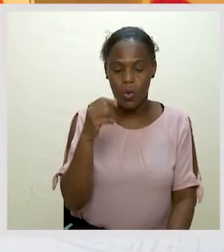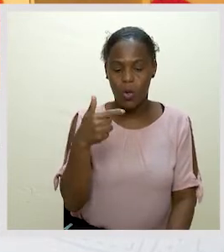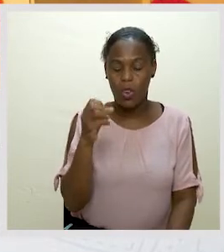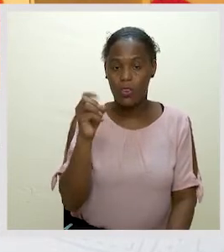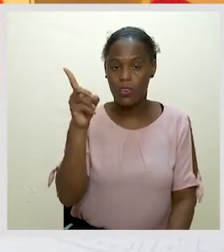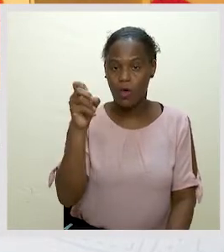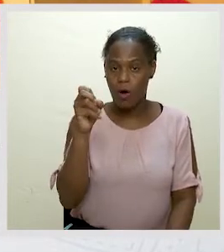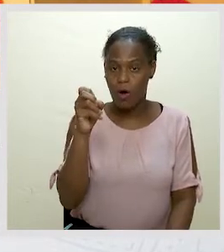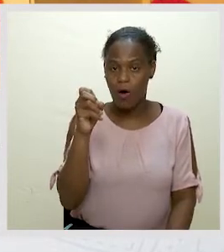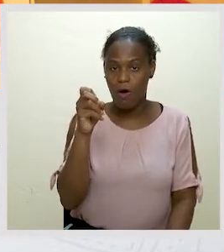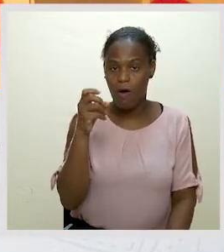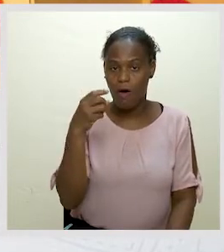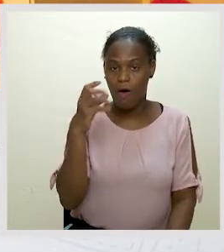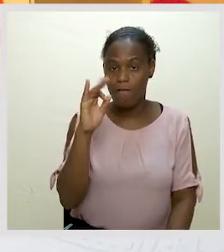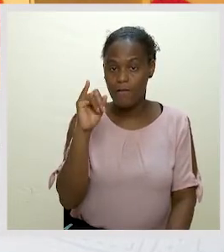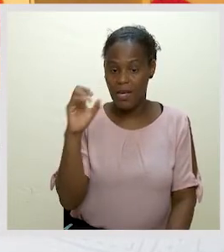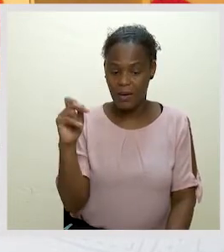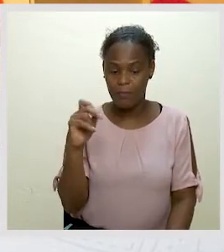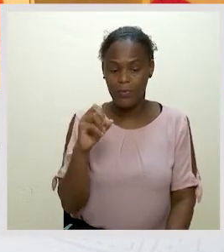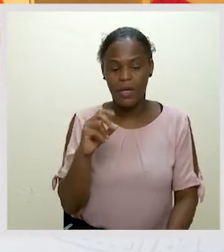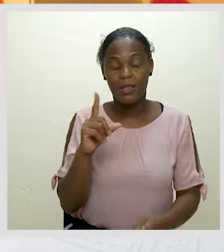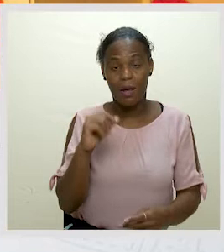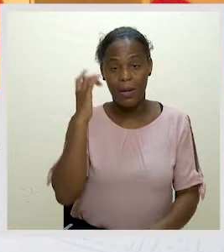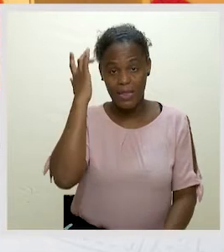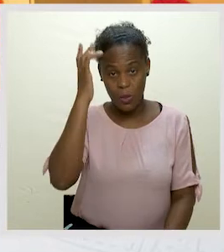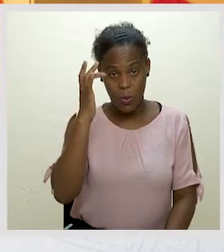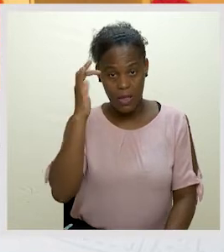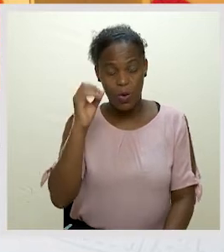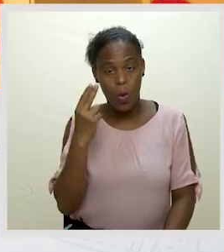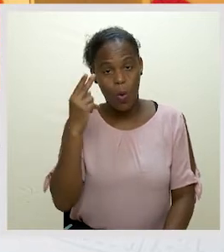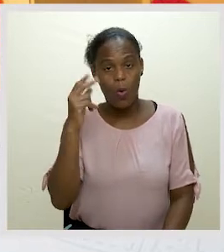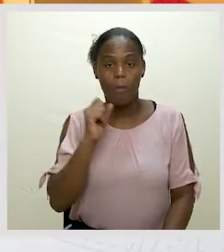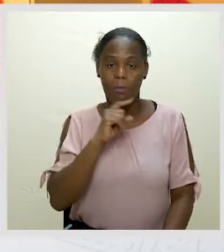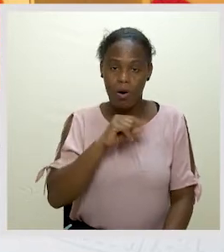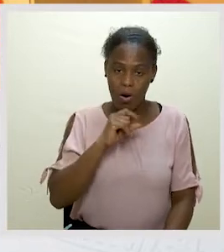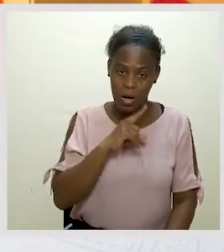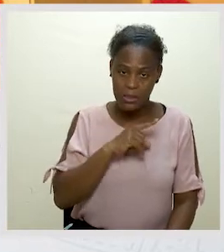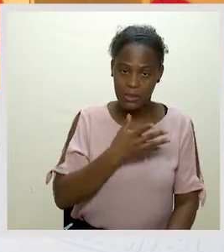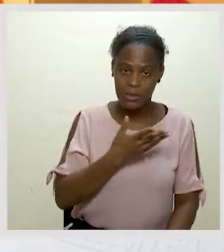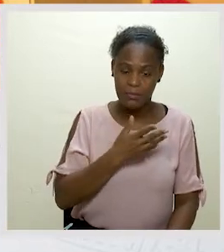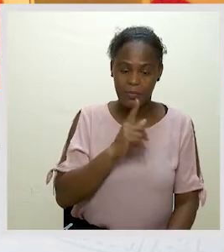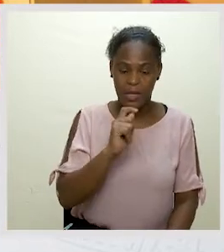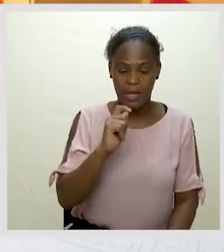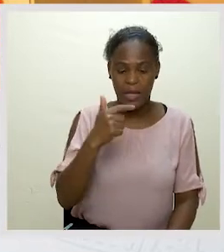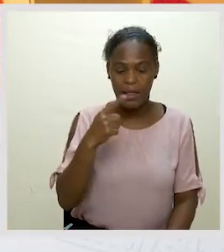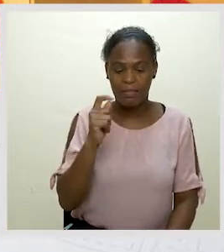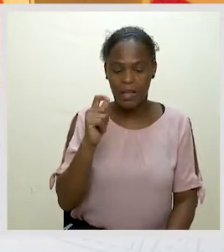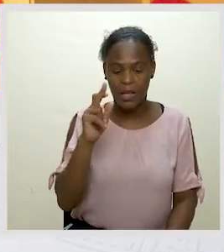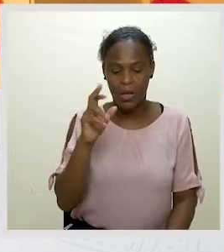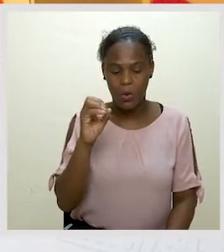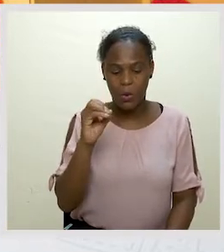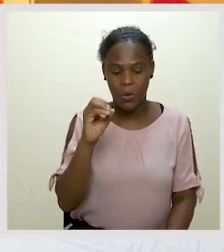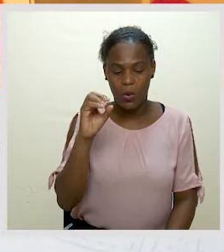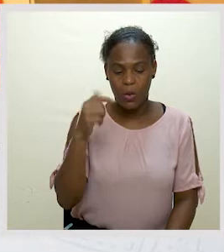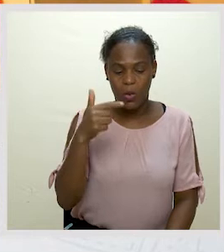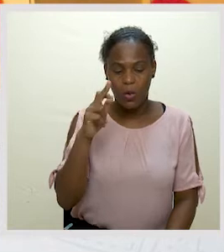autotrófica ou autotrofia, e a teoria ou hipóteses